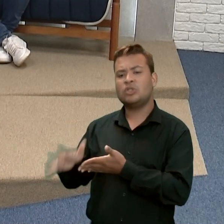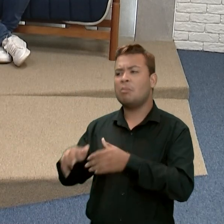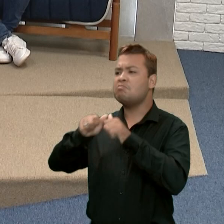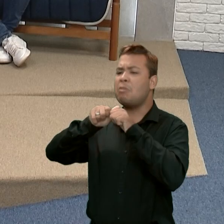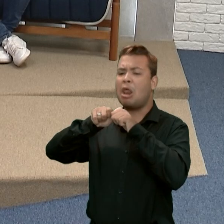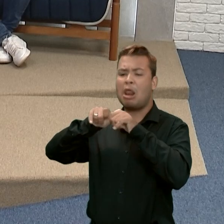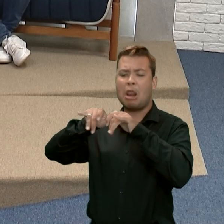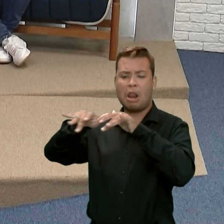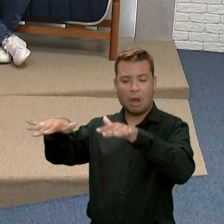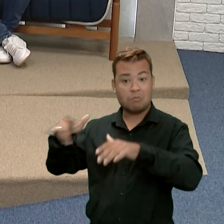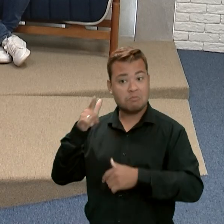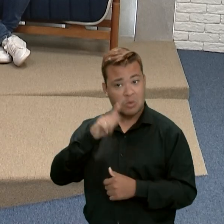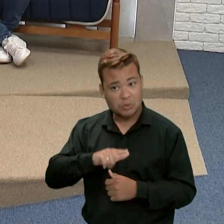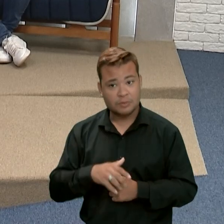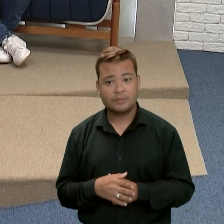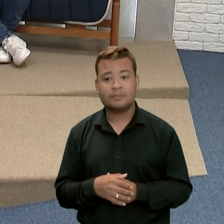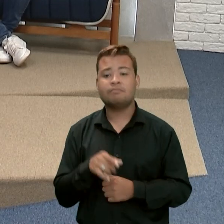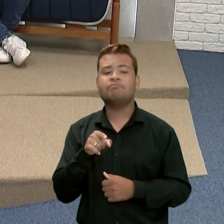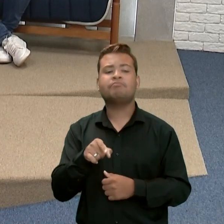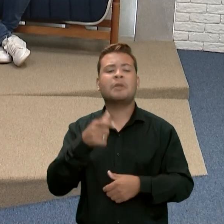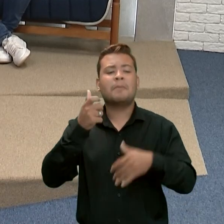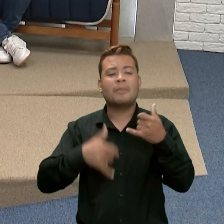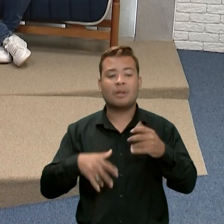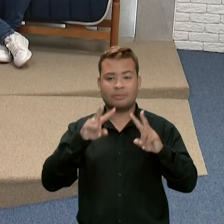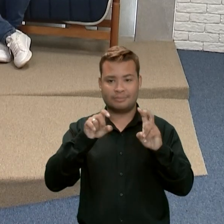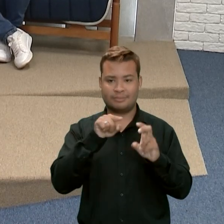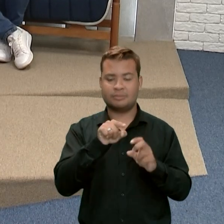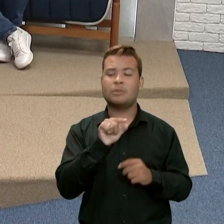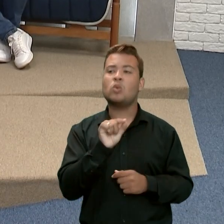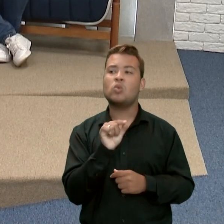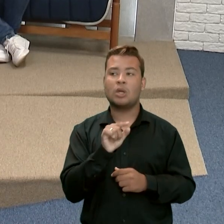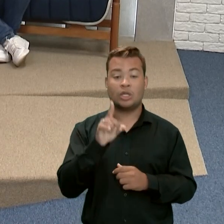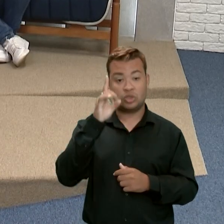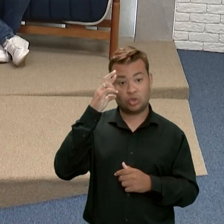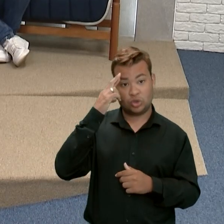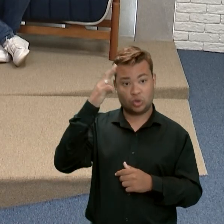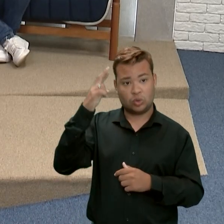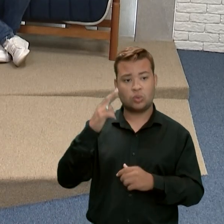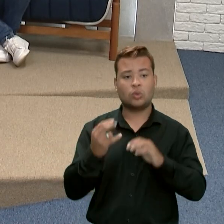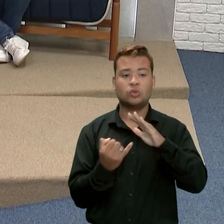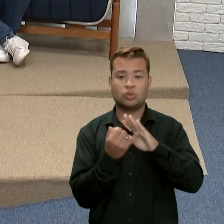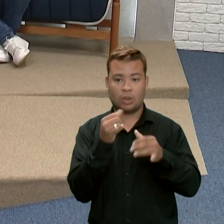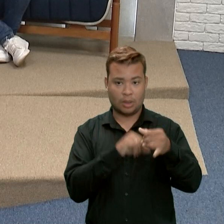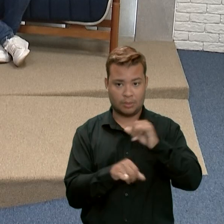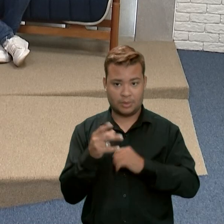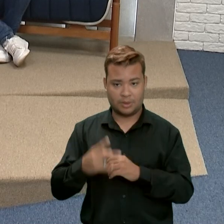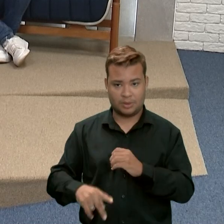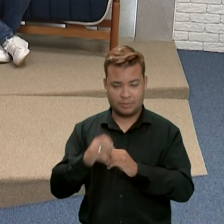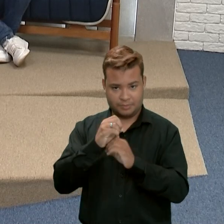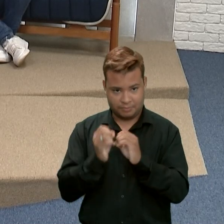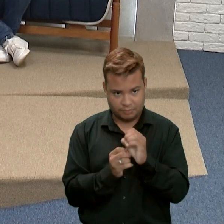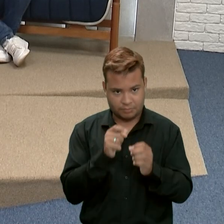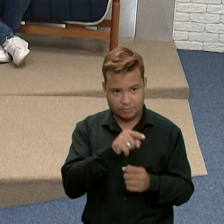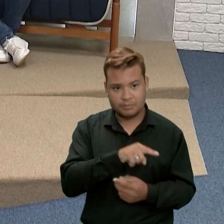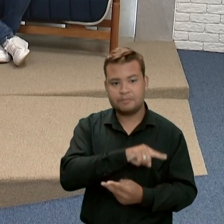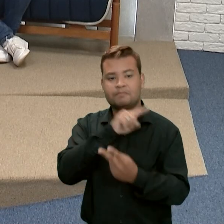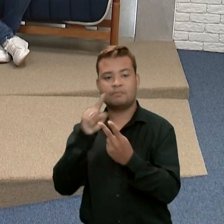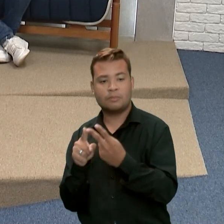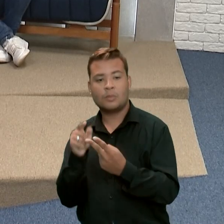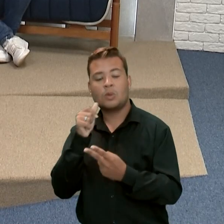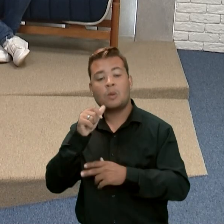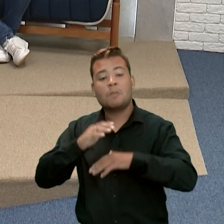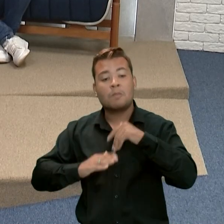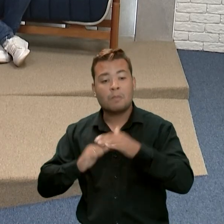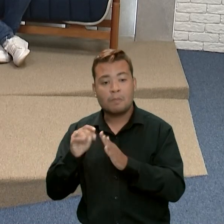de volta aqui com a gente para falar sobre esse assunto, o diretor do Instituto de Química da UFG, Wendel Coutro, e a pesquisadora do Instituto de